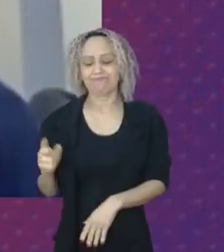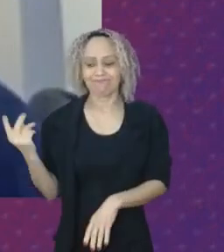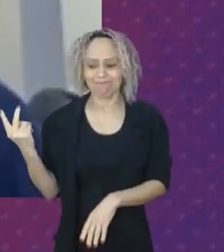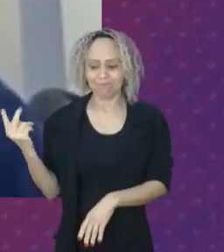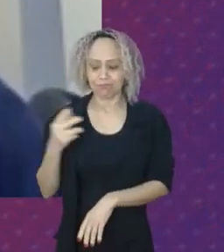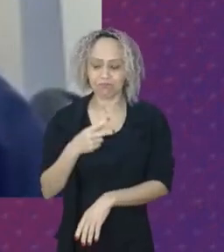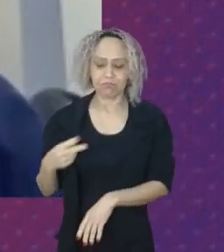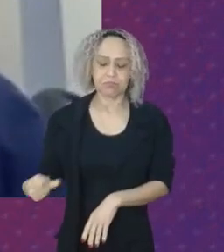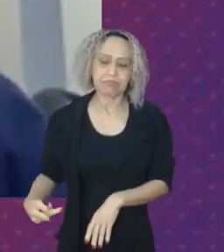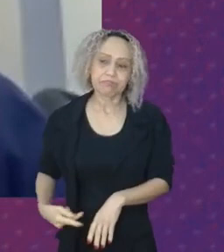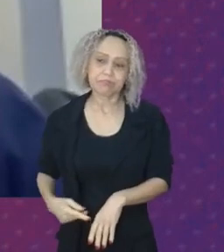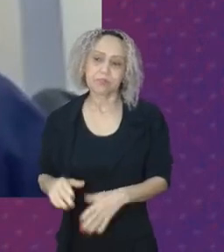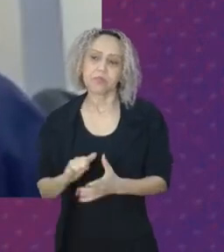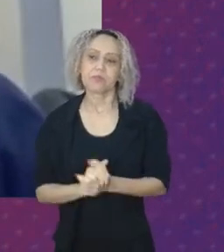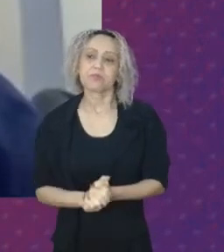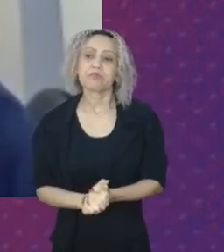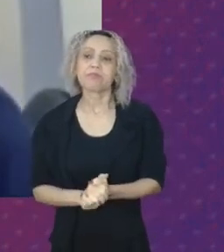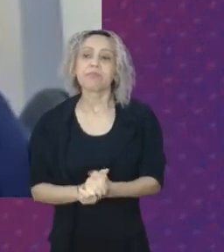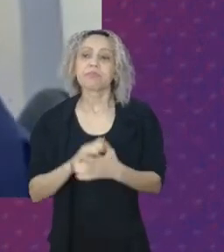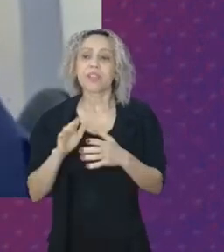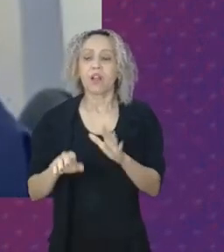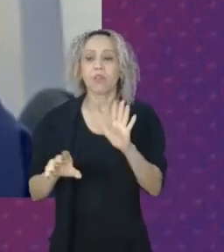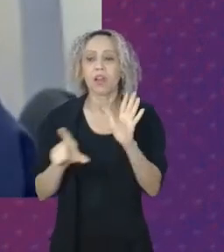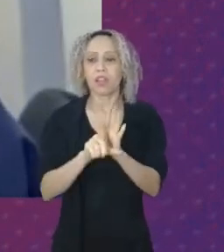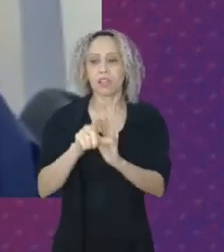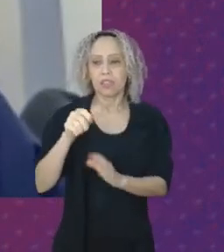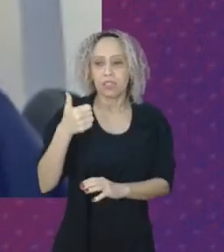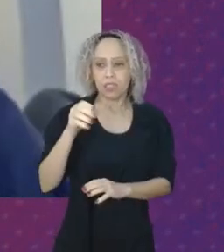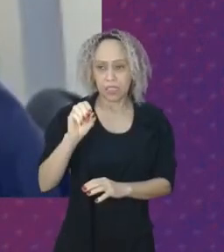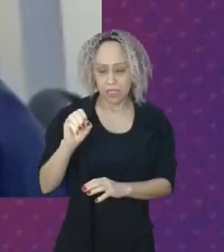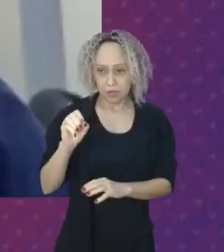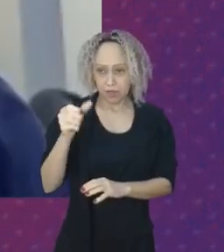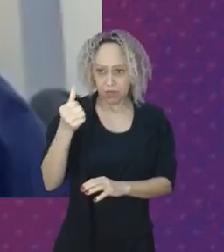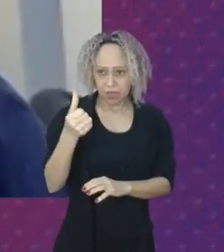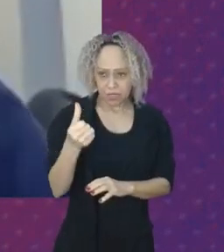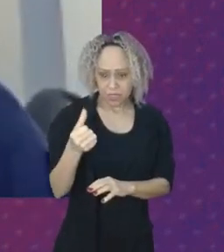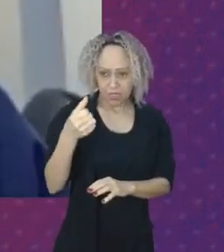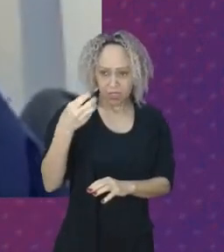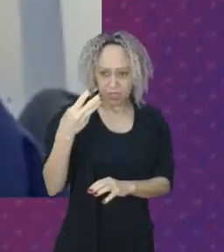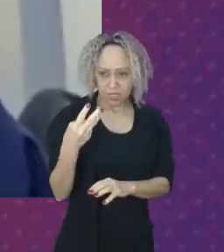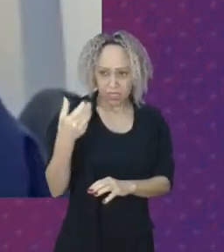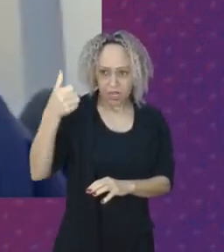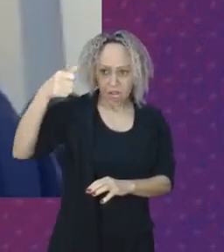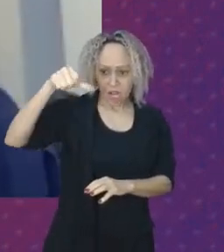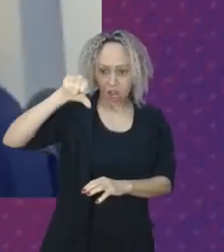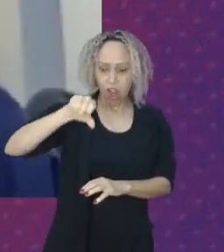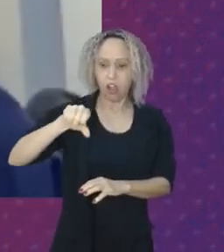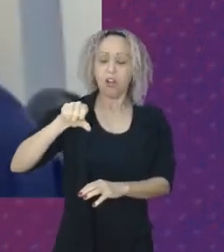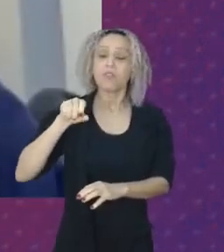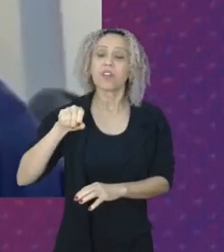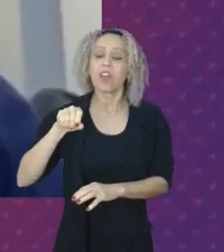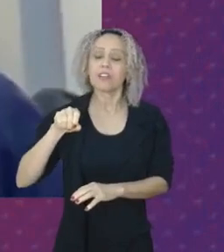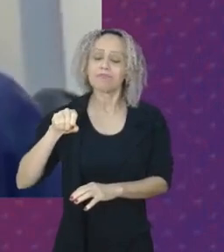afro-brasileiros nos currículos escolares. Ela avançou na constituição